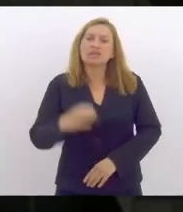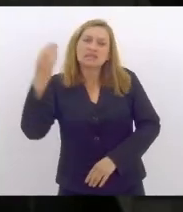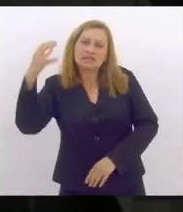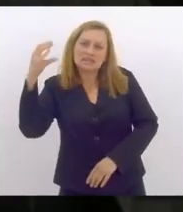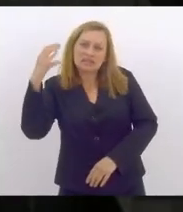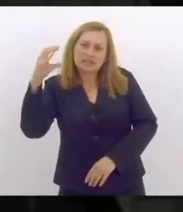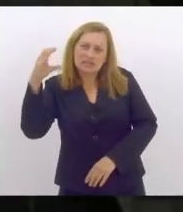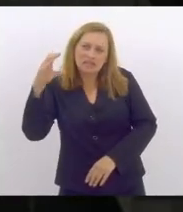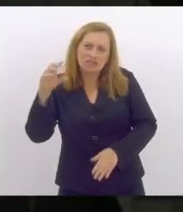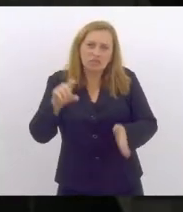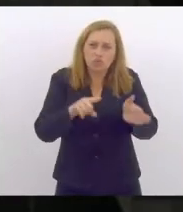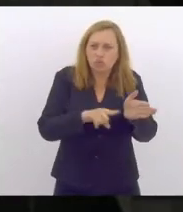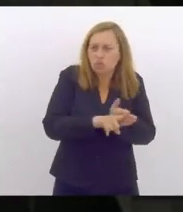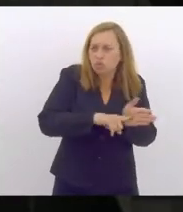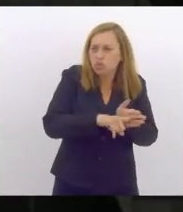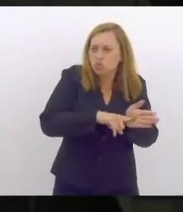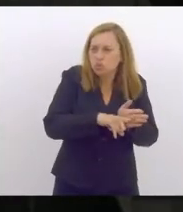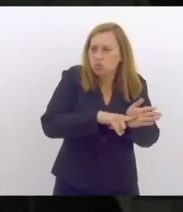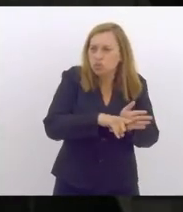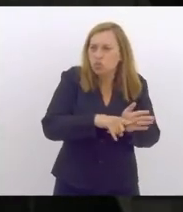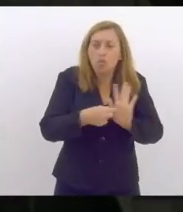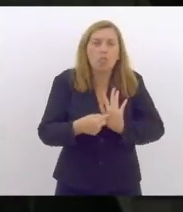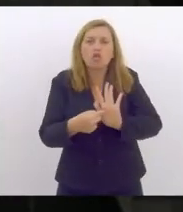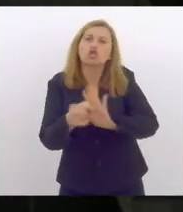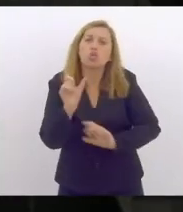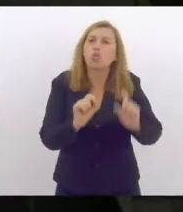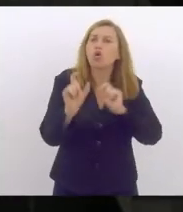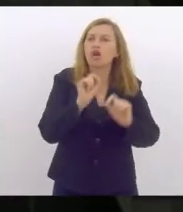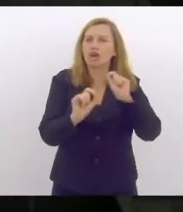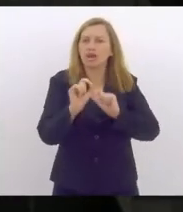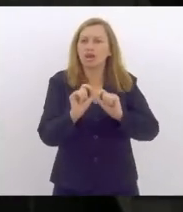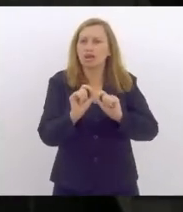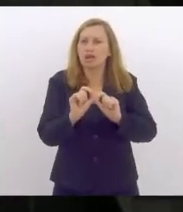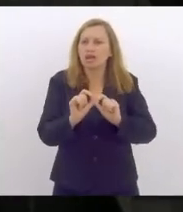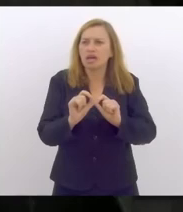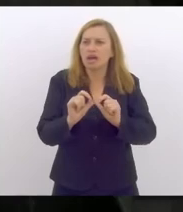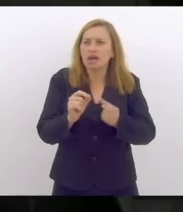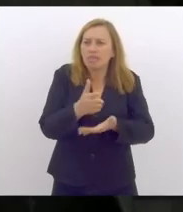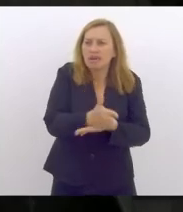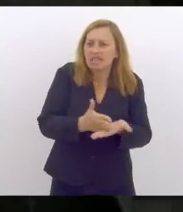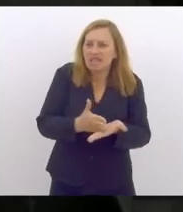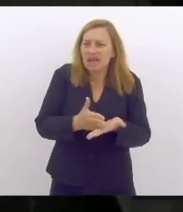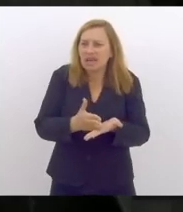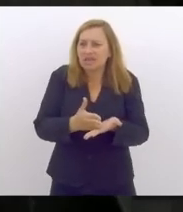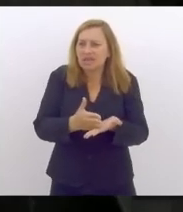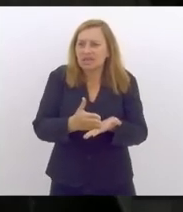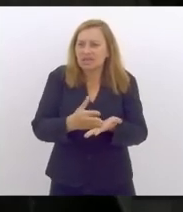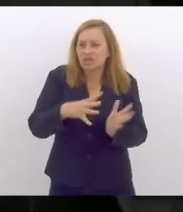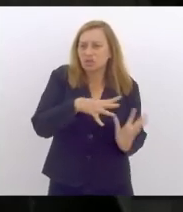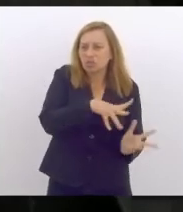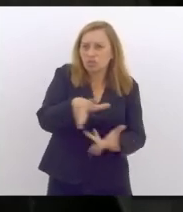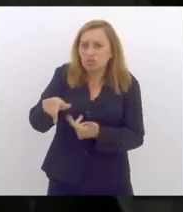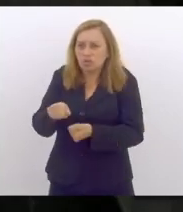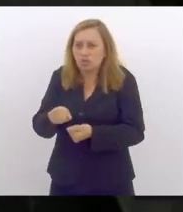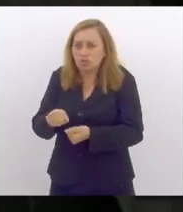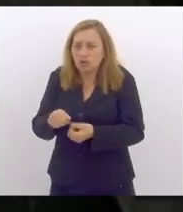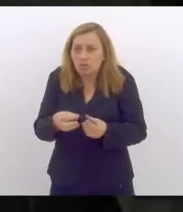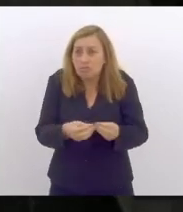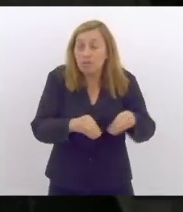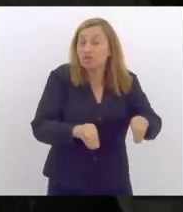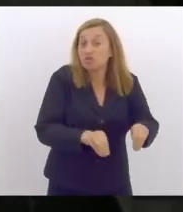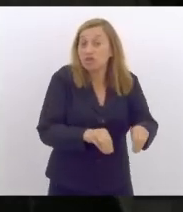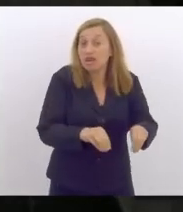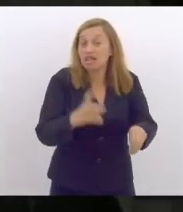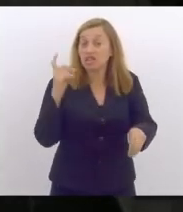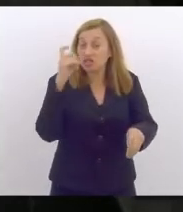científicas, cinematográficas, mostram que parte da Terra foi duramente atingida e